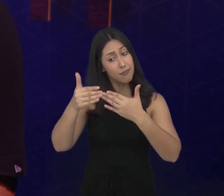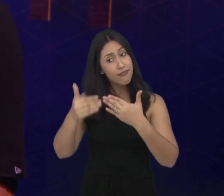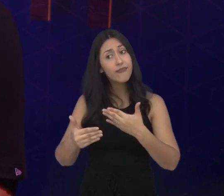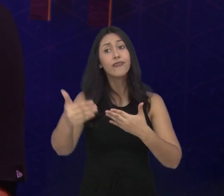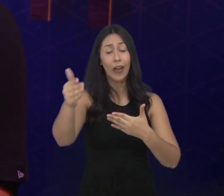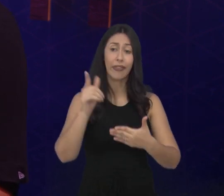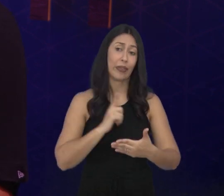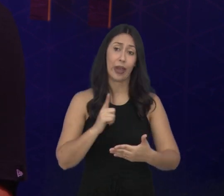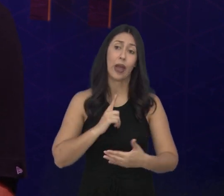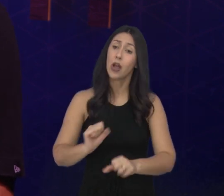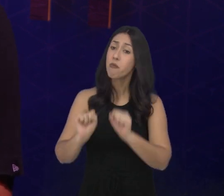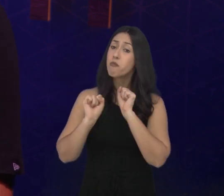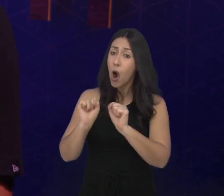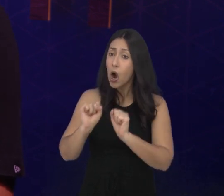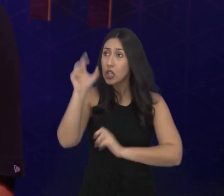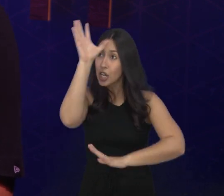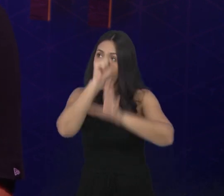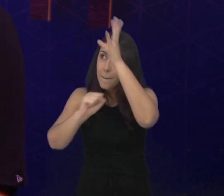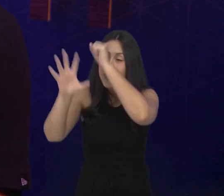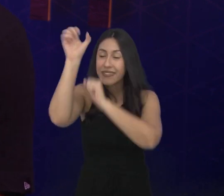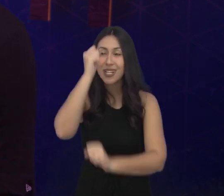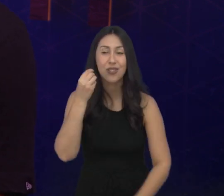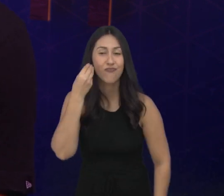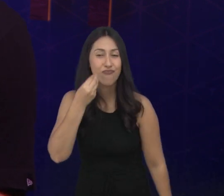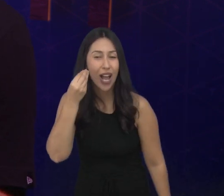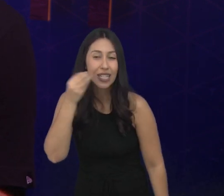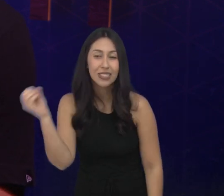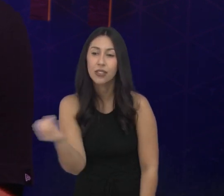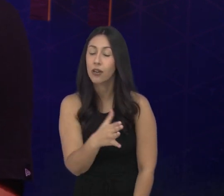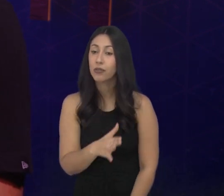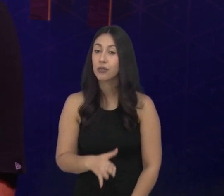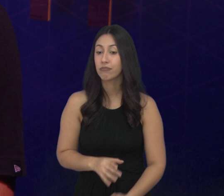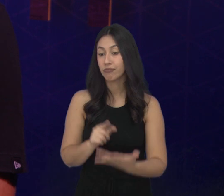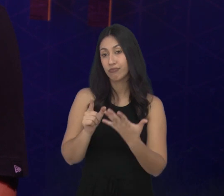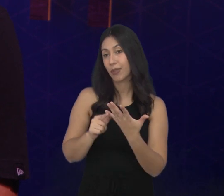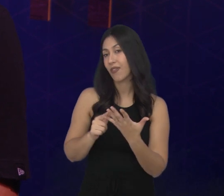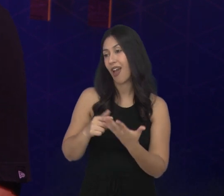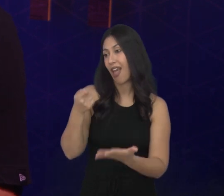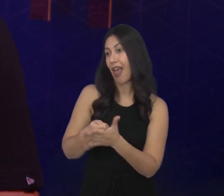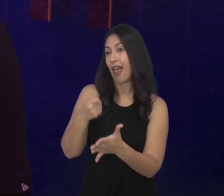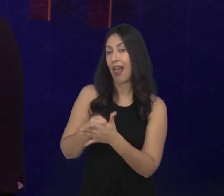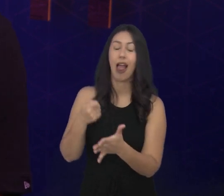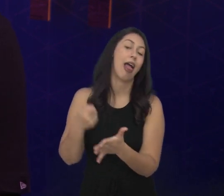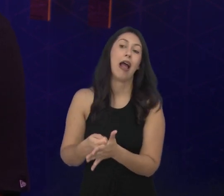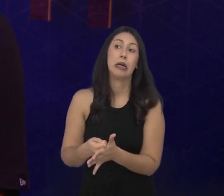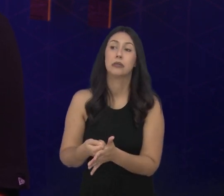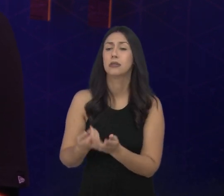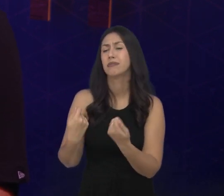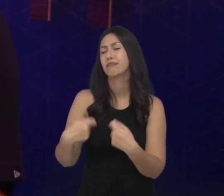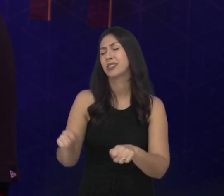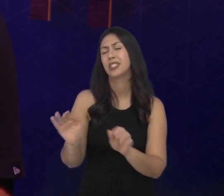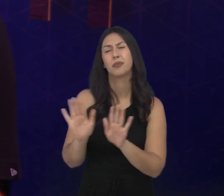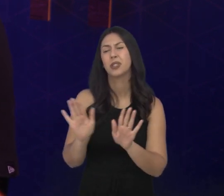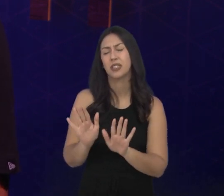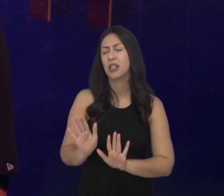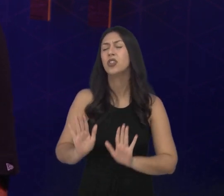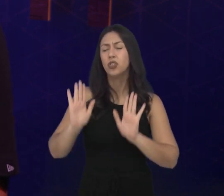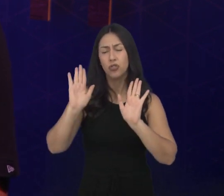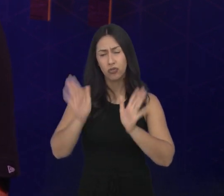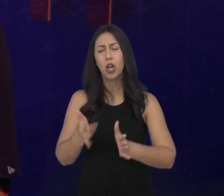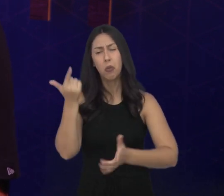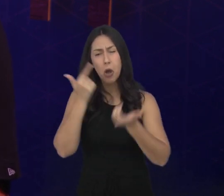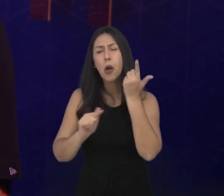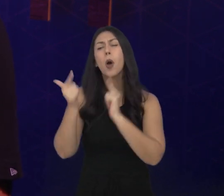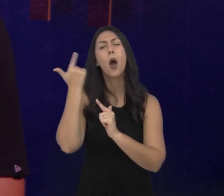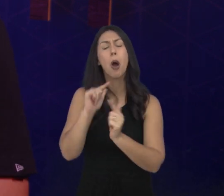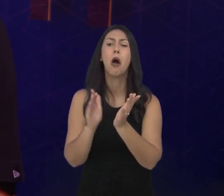pra frente. Dá pra aprender, dá pra experimentar. E não se cobre tanto. Porque, cara, você fez bastante